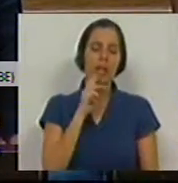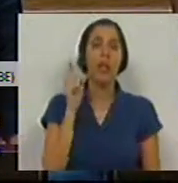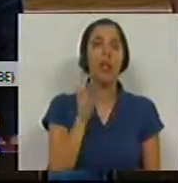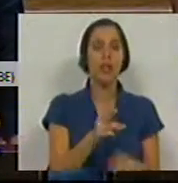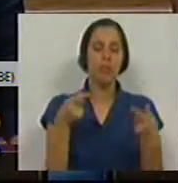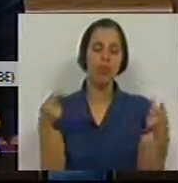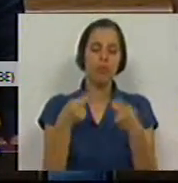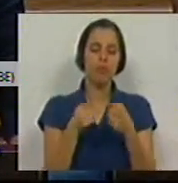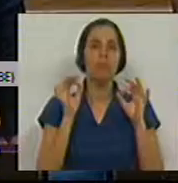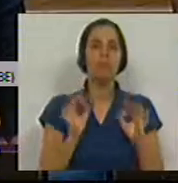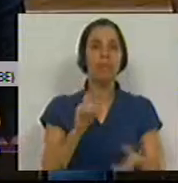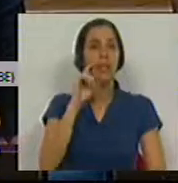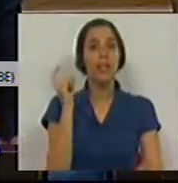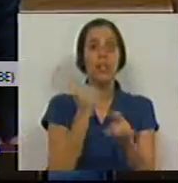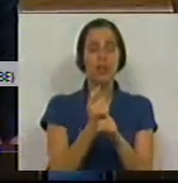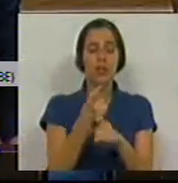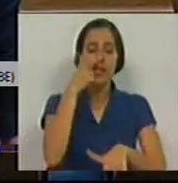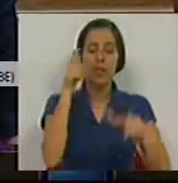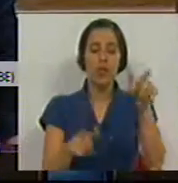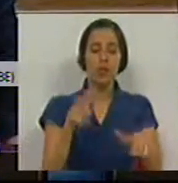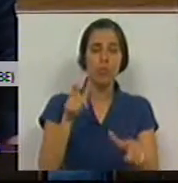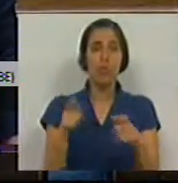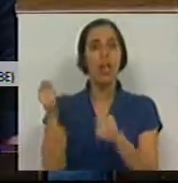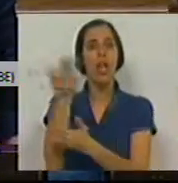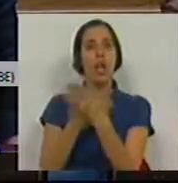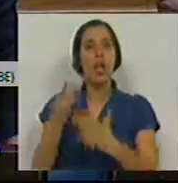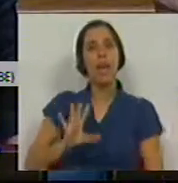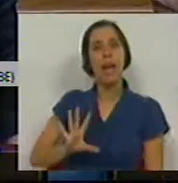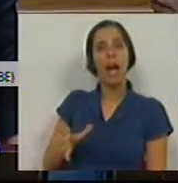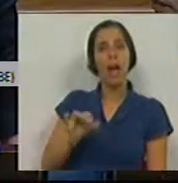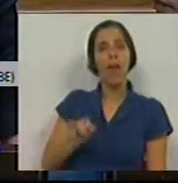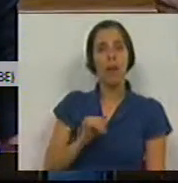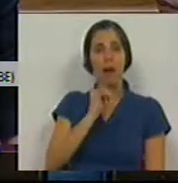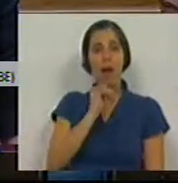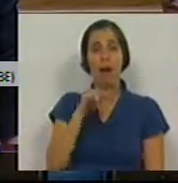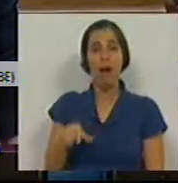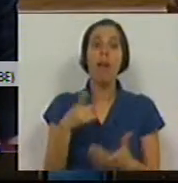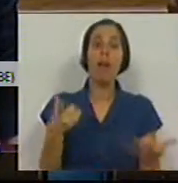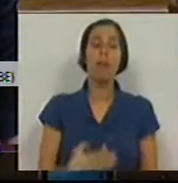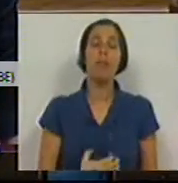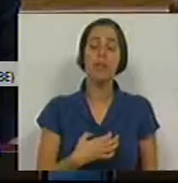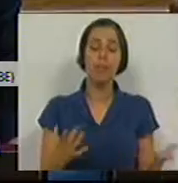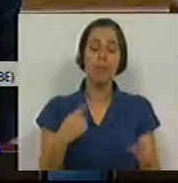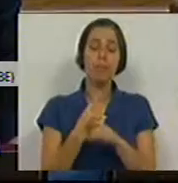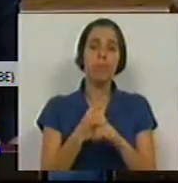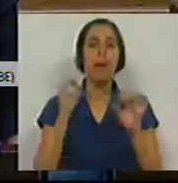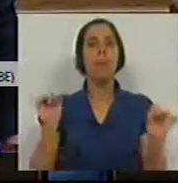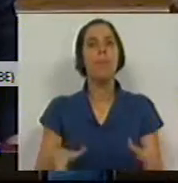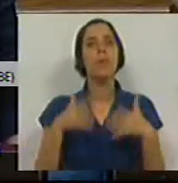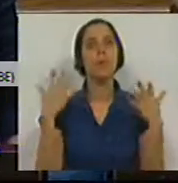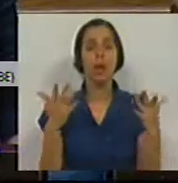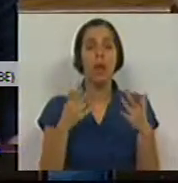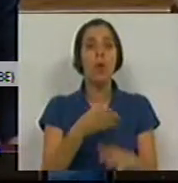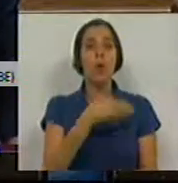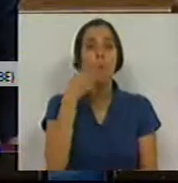resposta ajustada às exigências da população e da economia regional. É nesse sentido que é também prioritário que